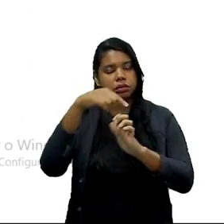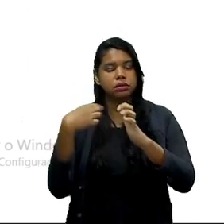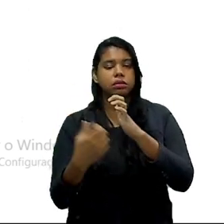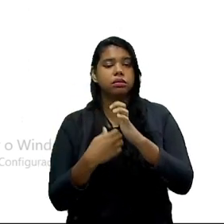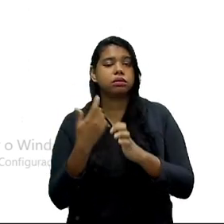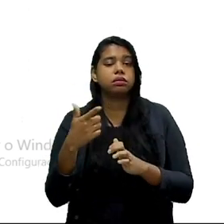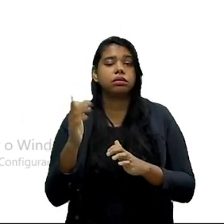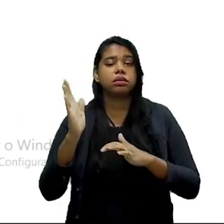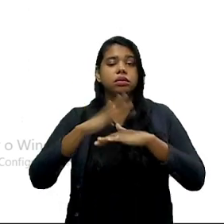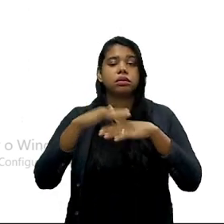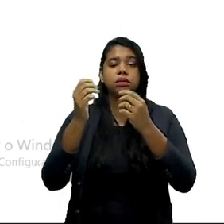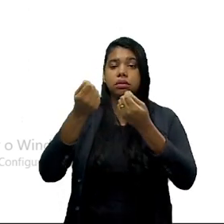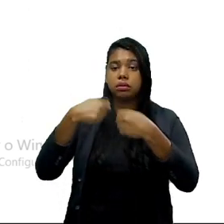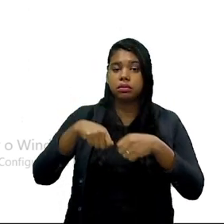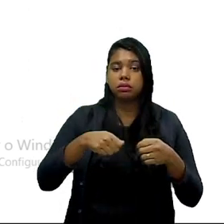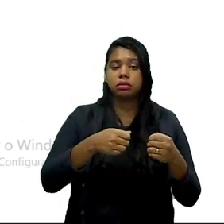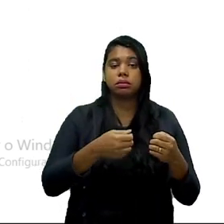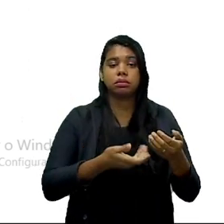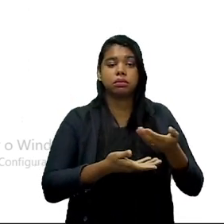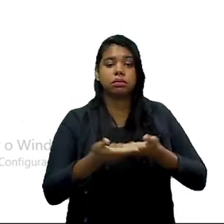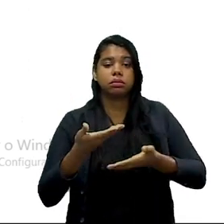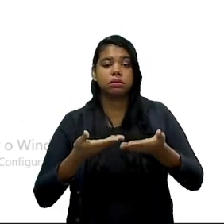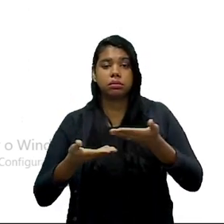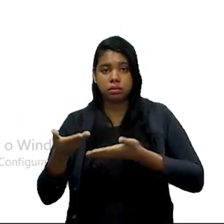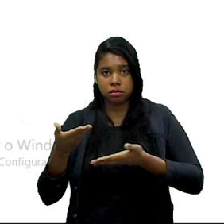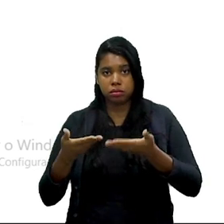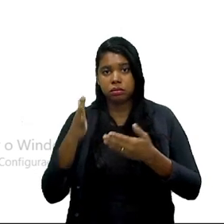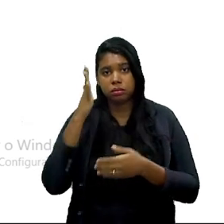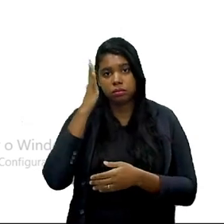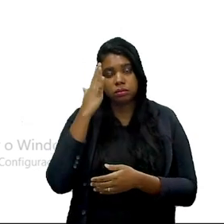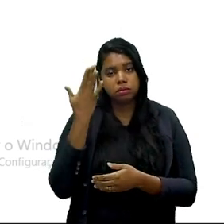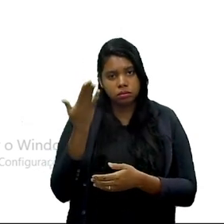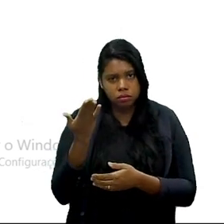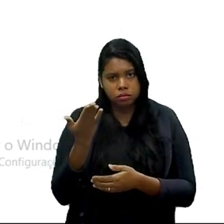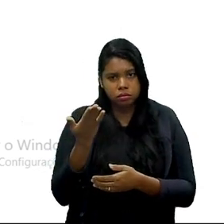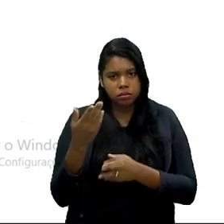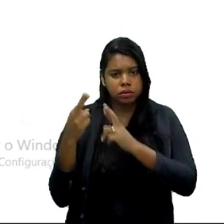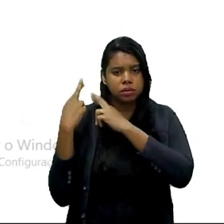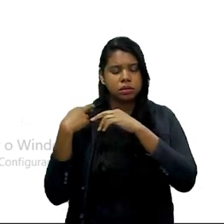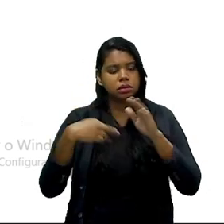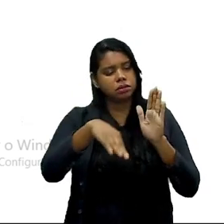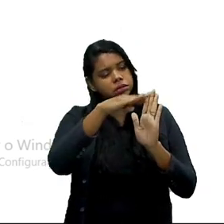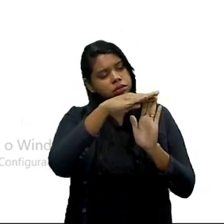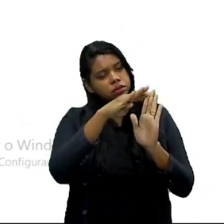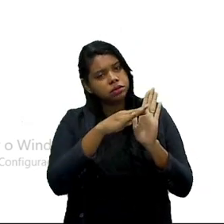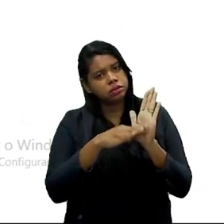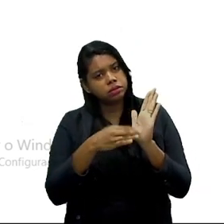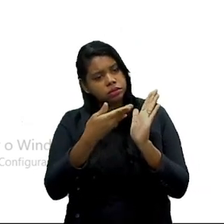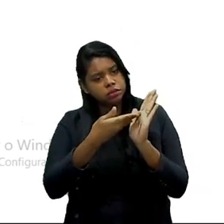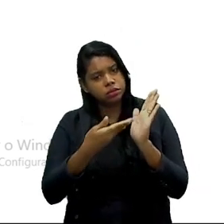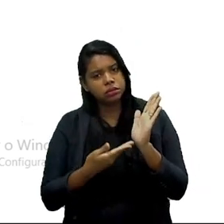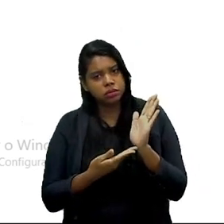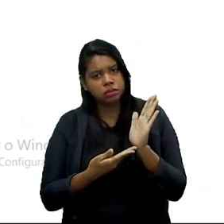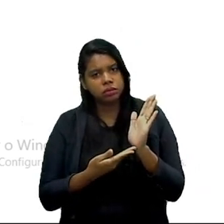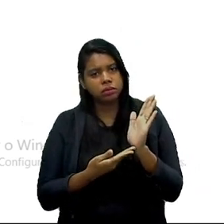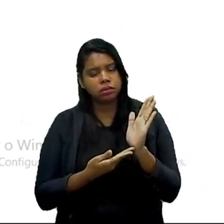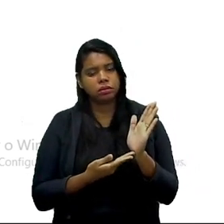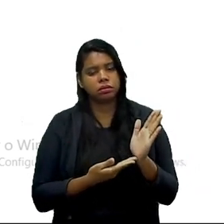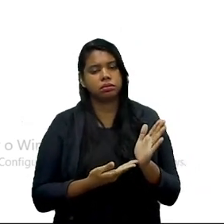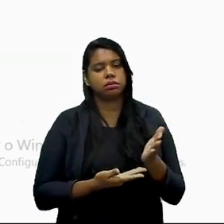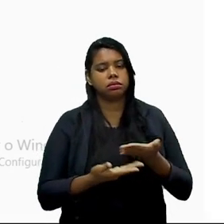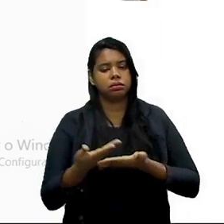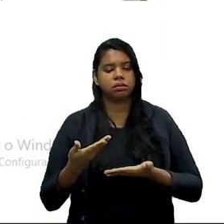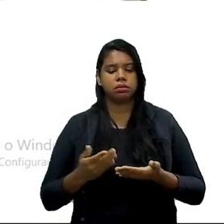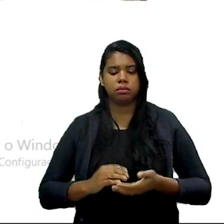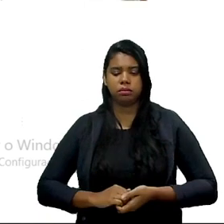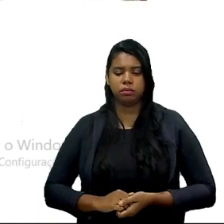será capaz de atender às expectativas e necessidades e cumprir a sua própria missão no mercado em que ela estiver atuando.